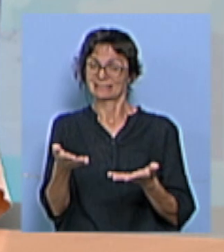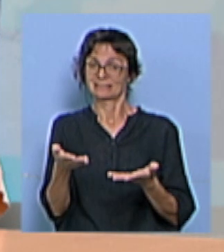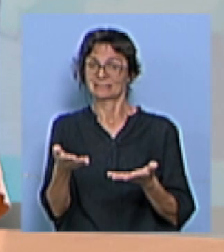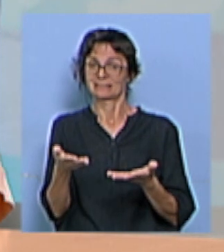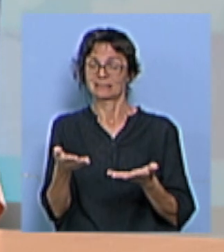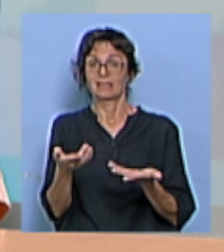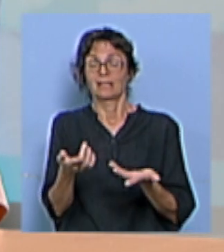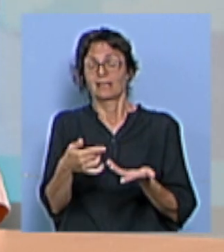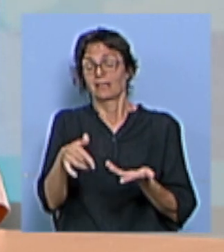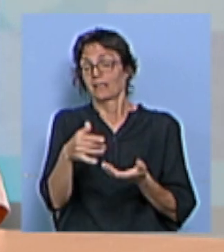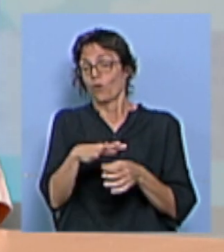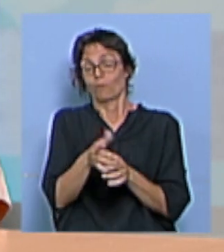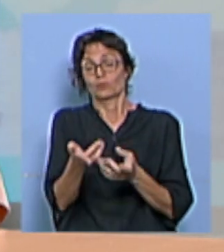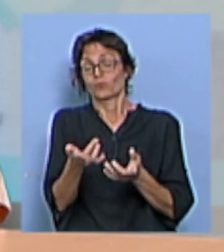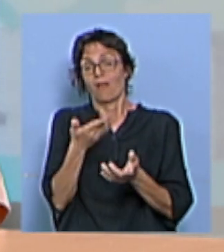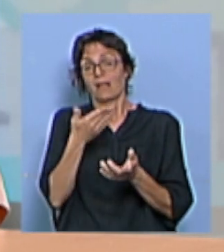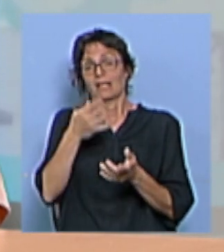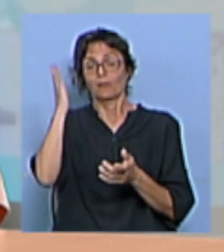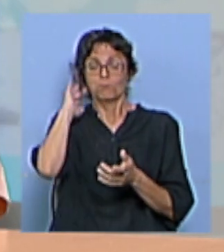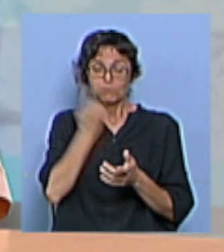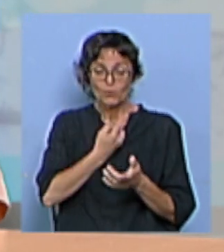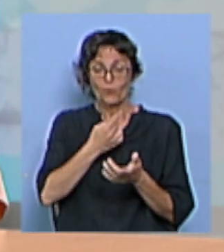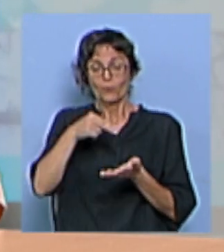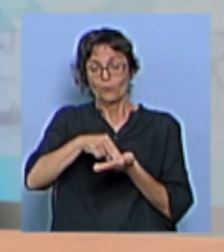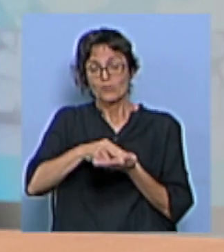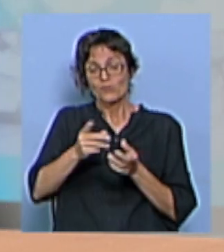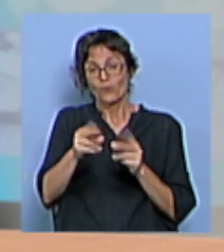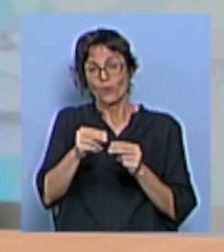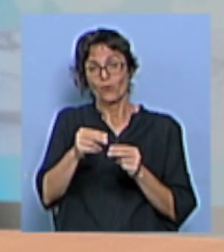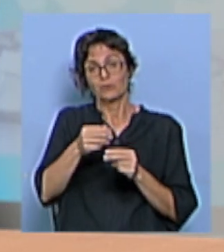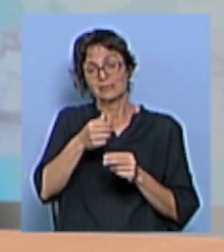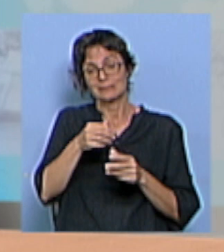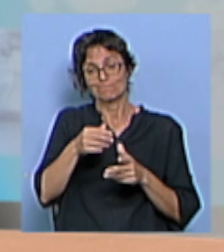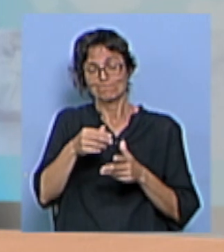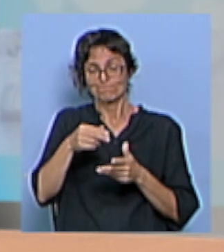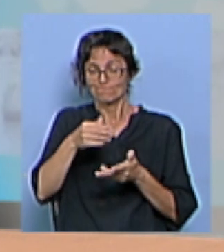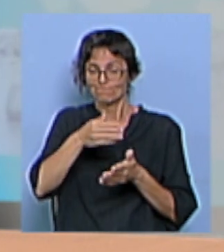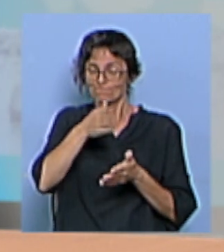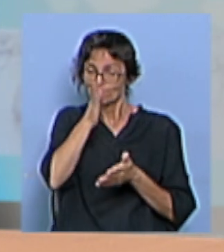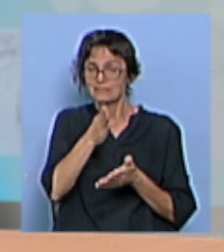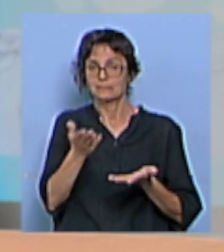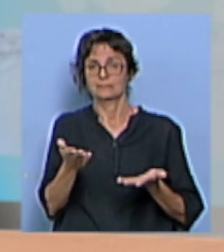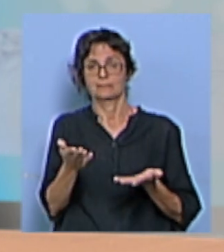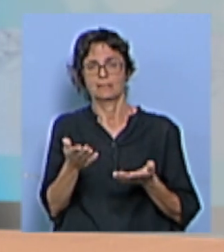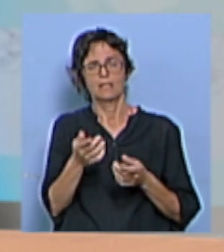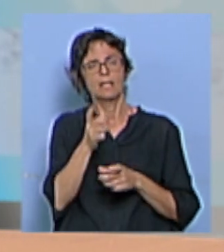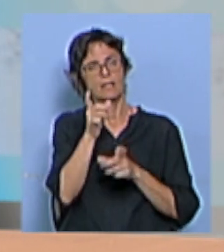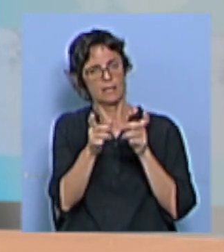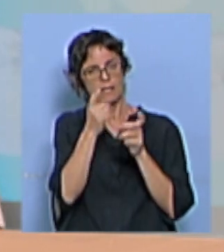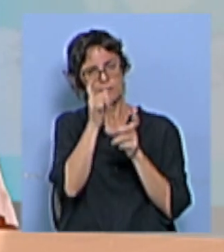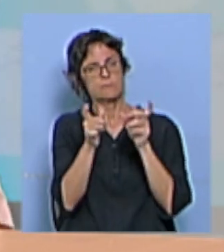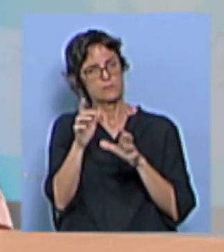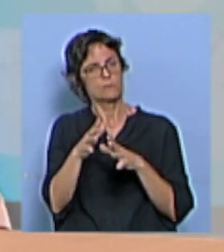que nos obriga a tomar posições perante a qual nem todos estão propriamente assim industriados no sentido